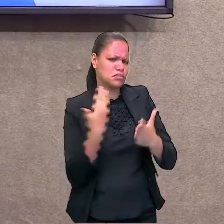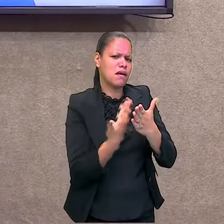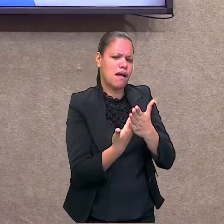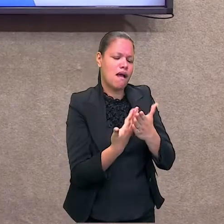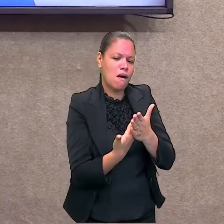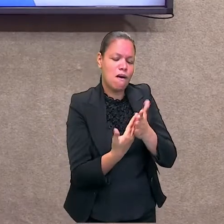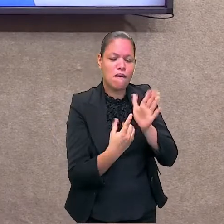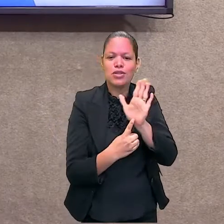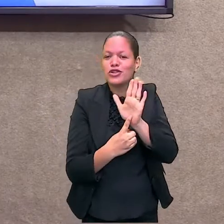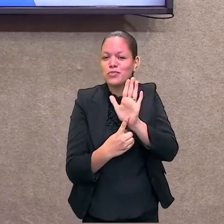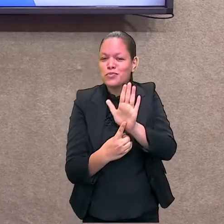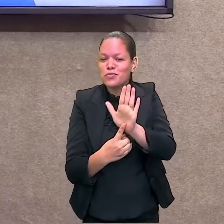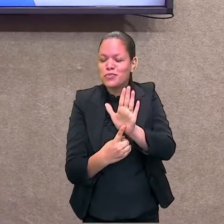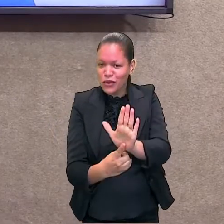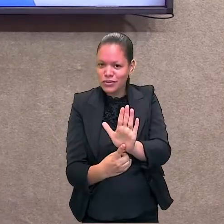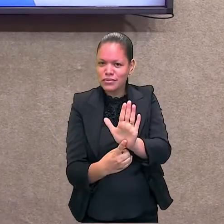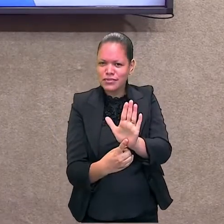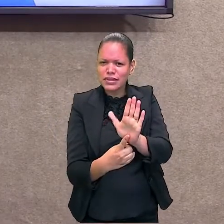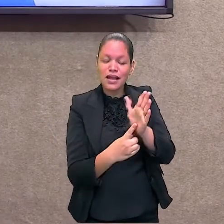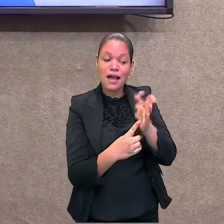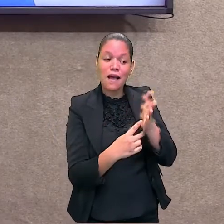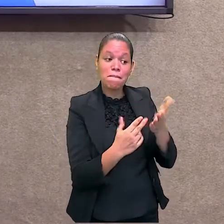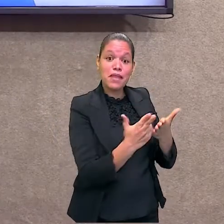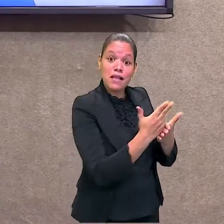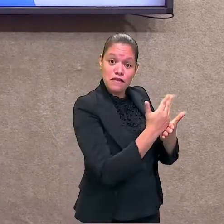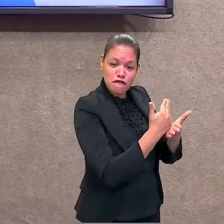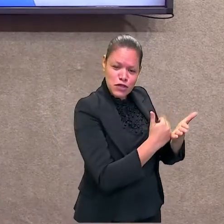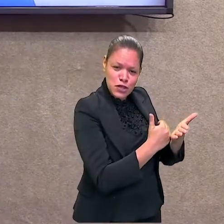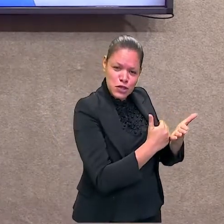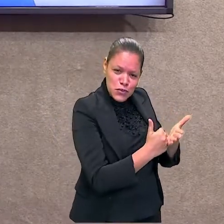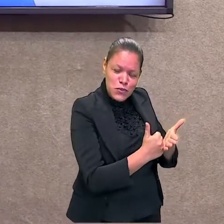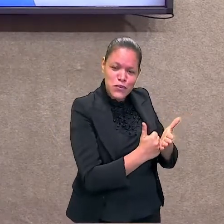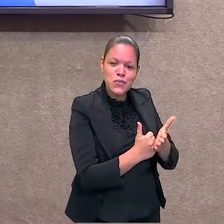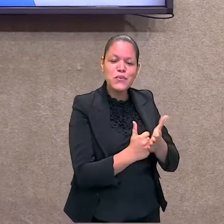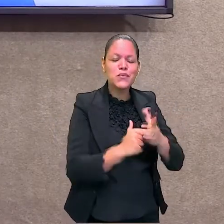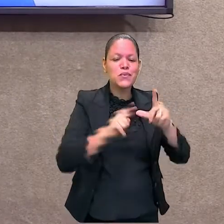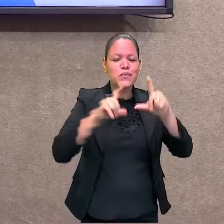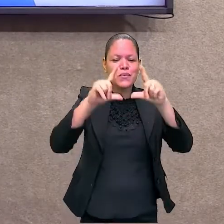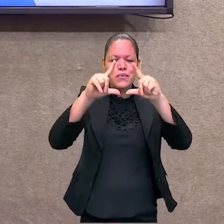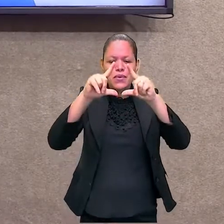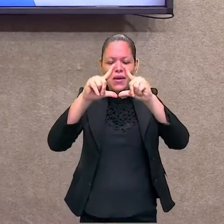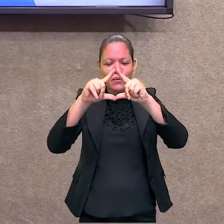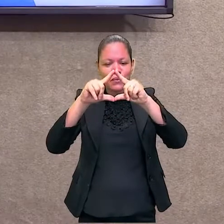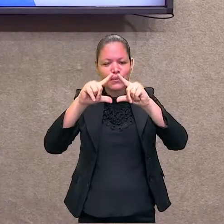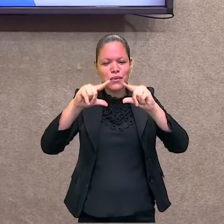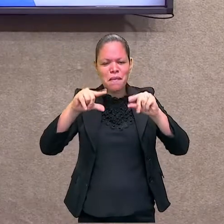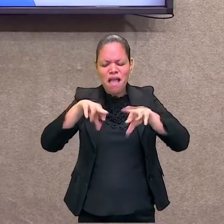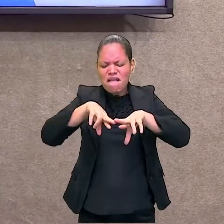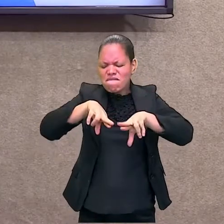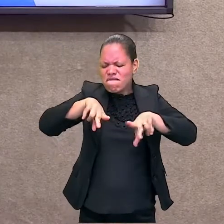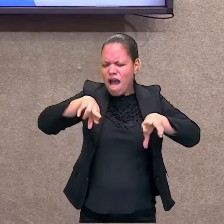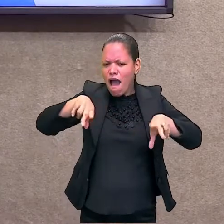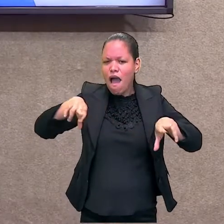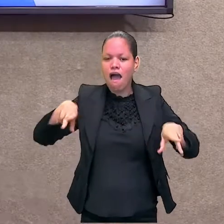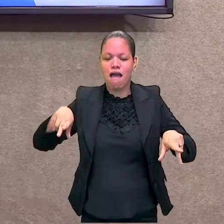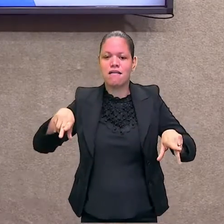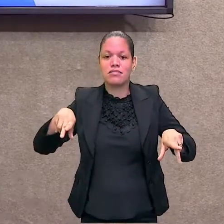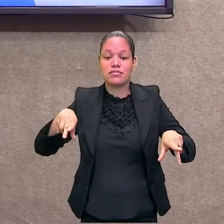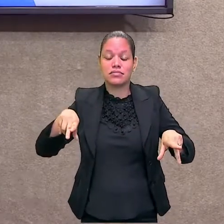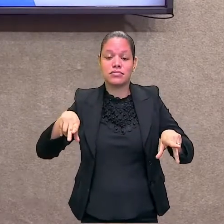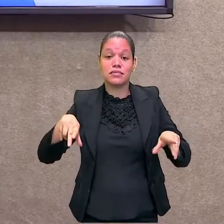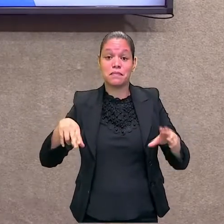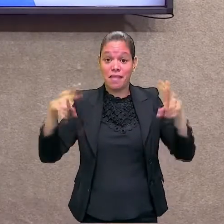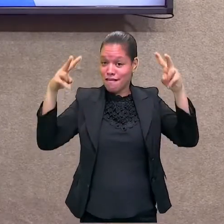de retas. Esse assunto ele é muito interessante, simples de entender, pois vamos contextualizar também